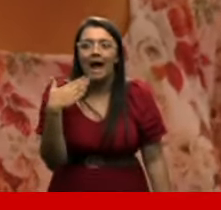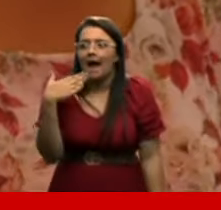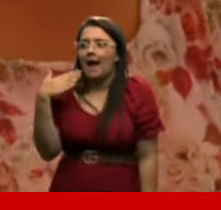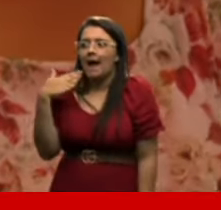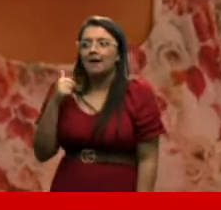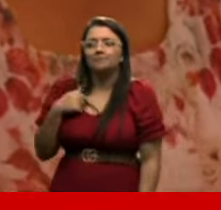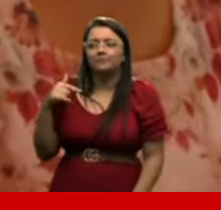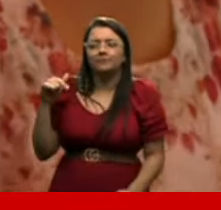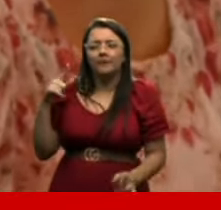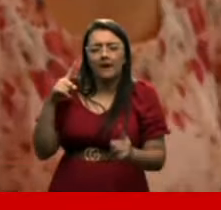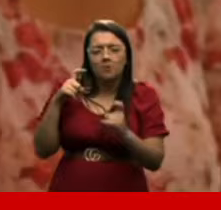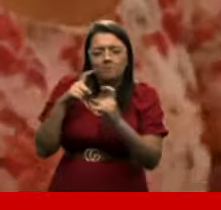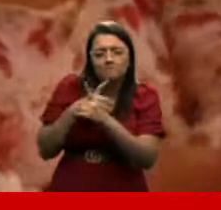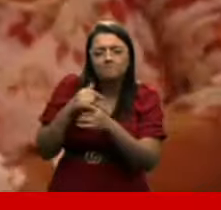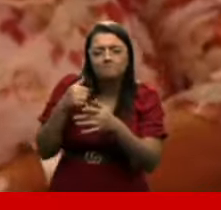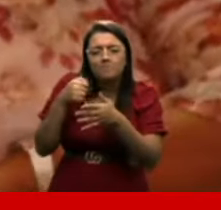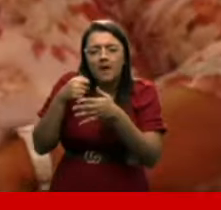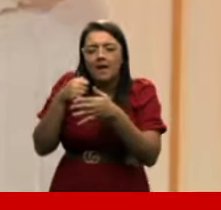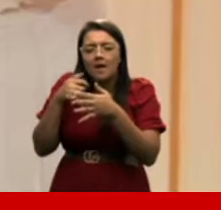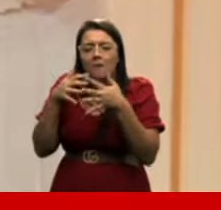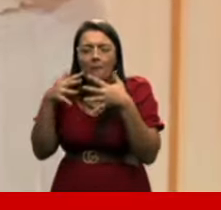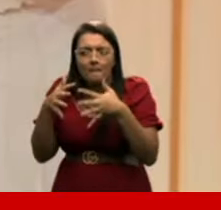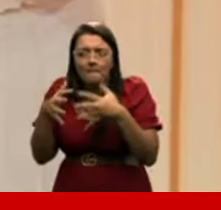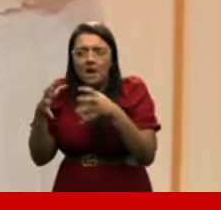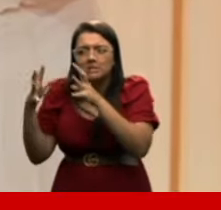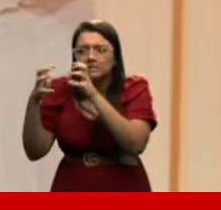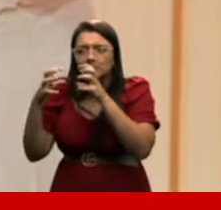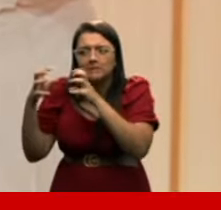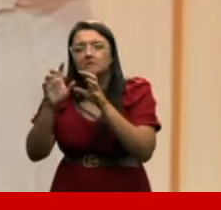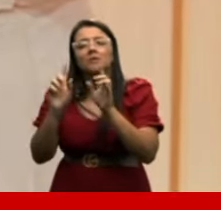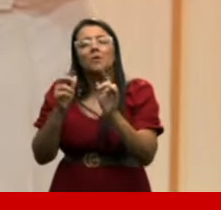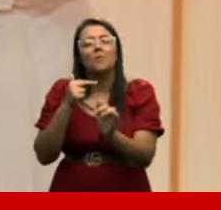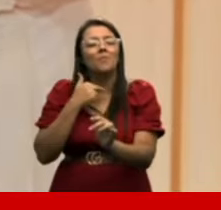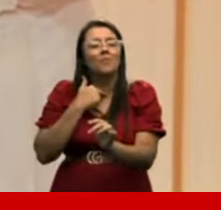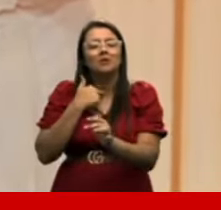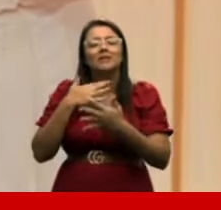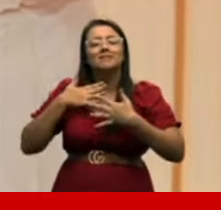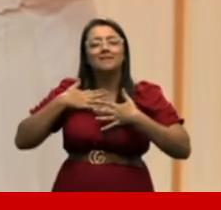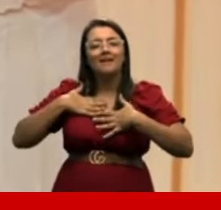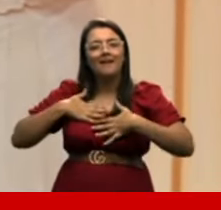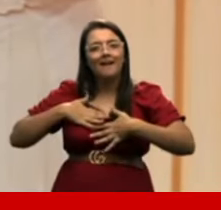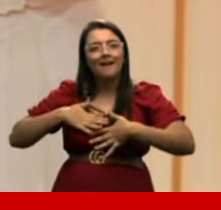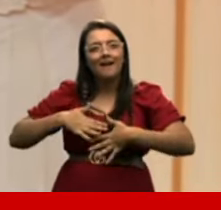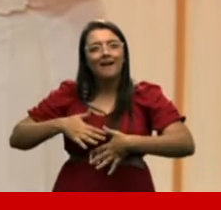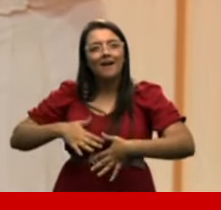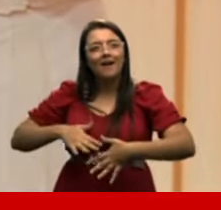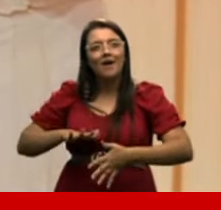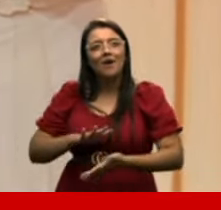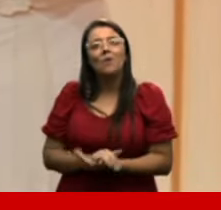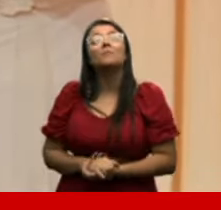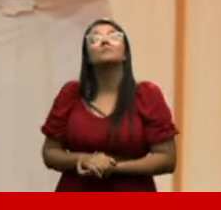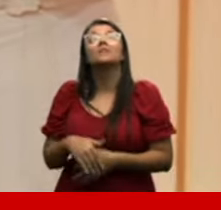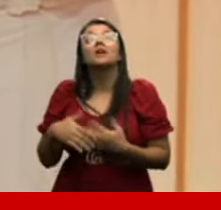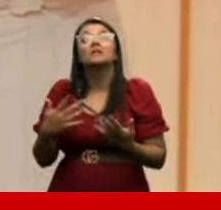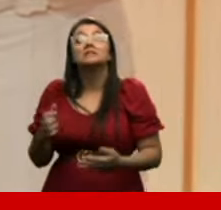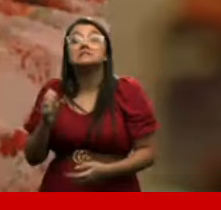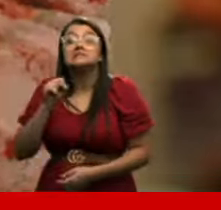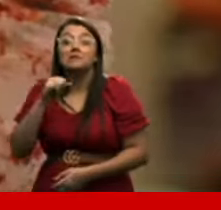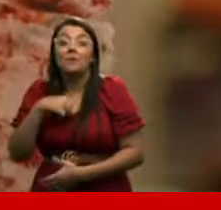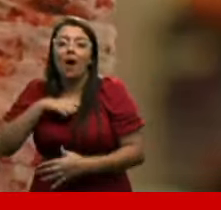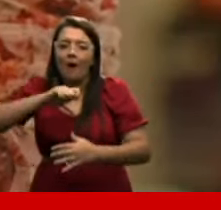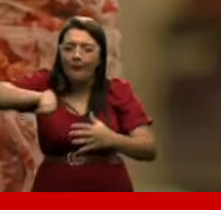não. Tem que ser temperada. É. Uma comida